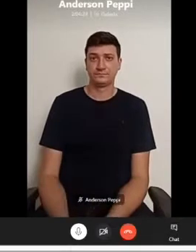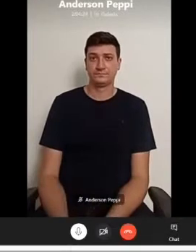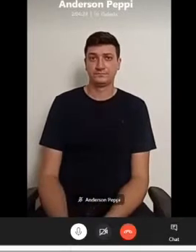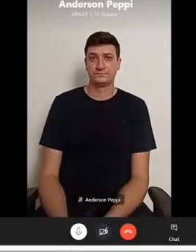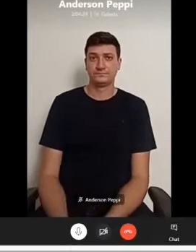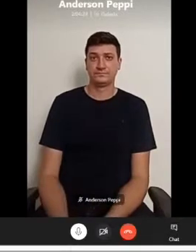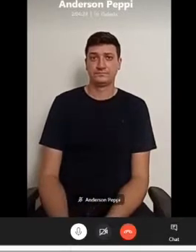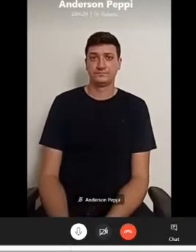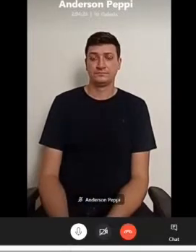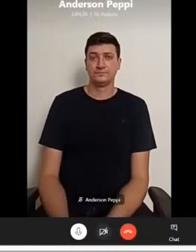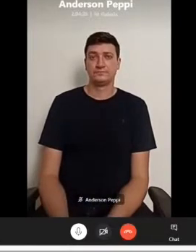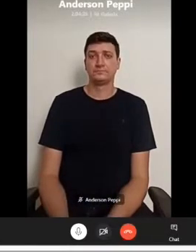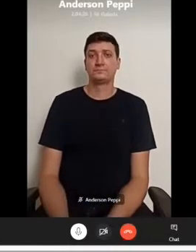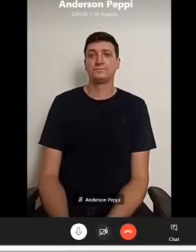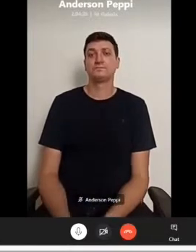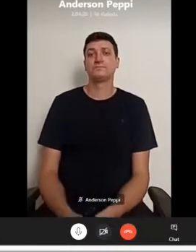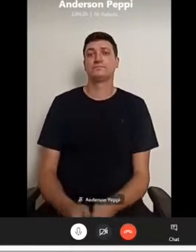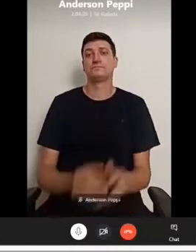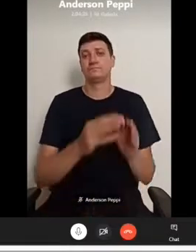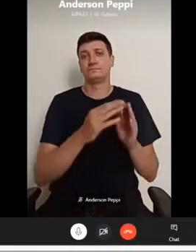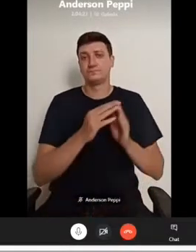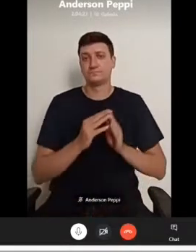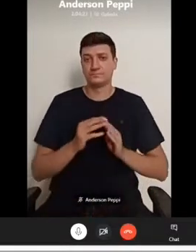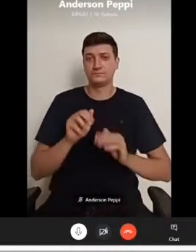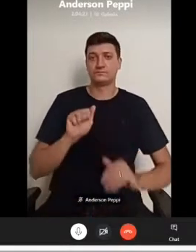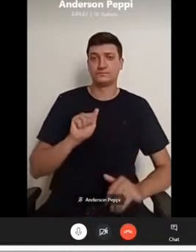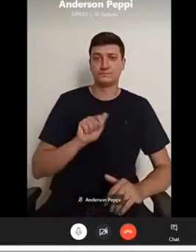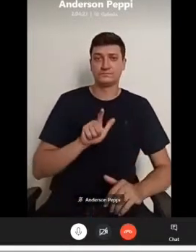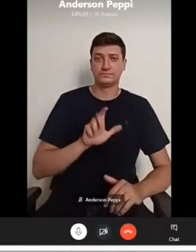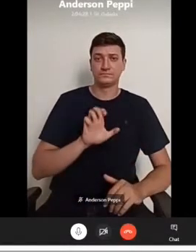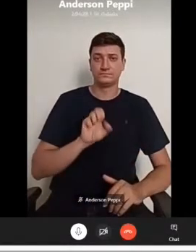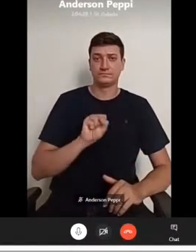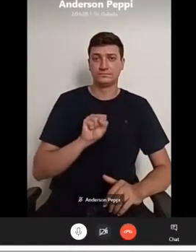Alessandra Luquezzi de Oliveira.